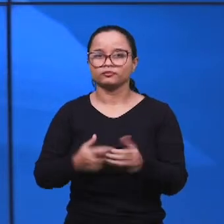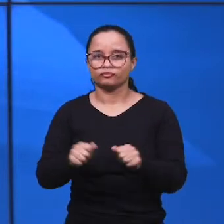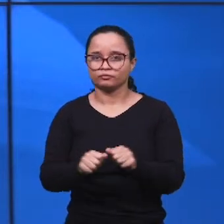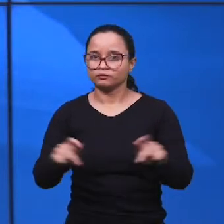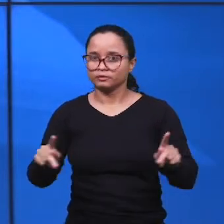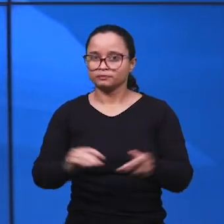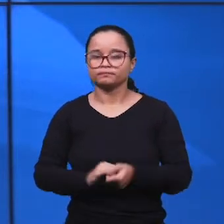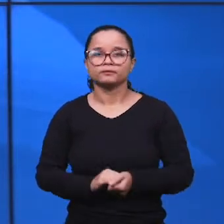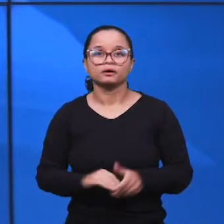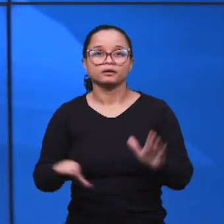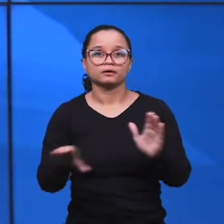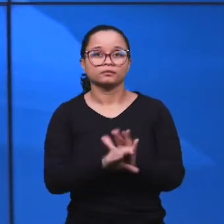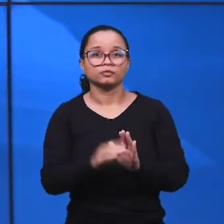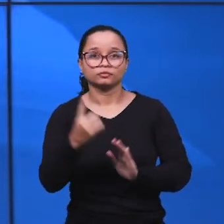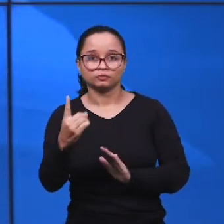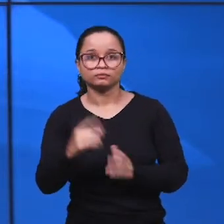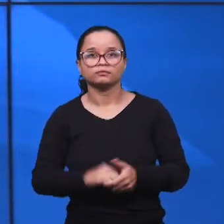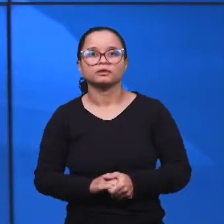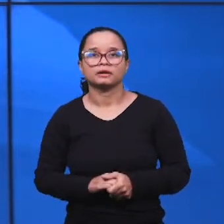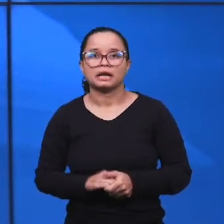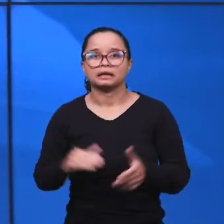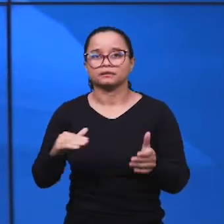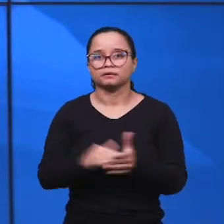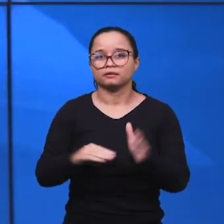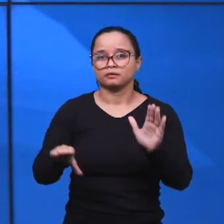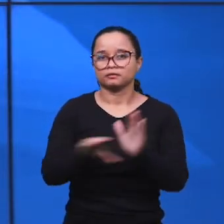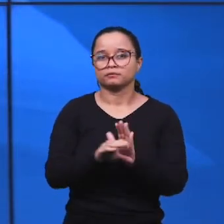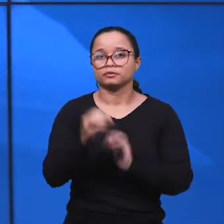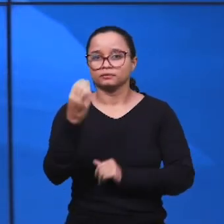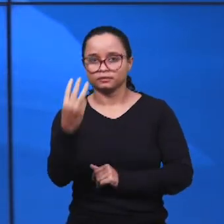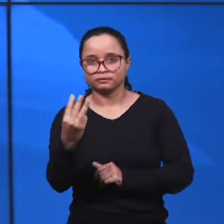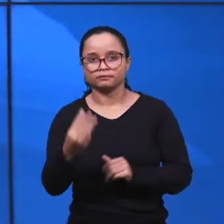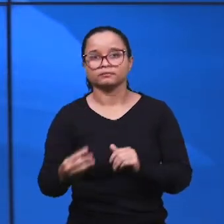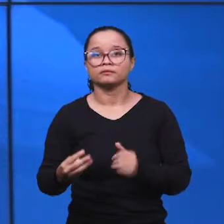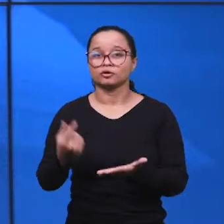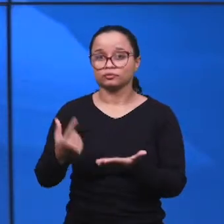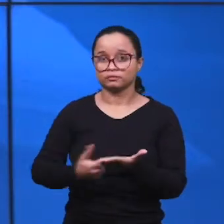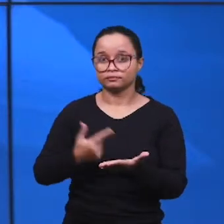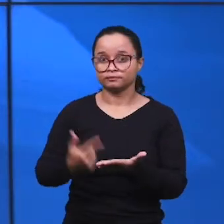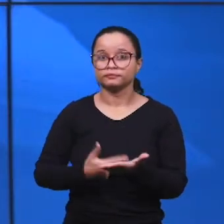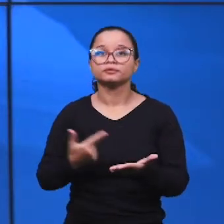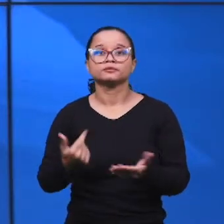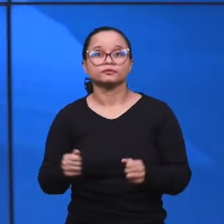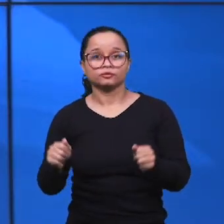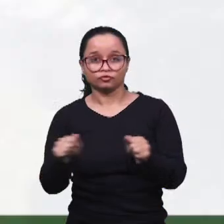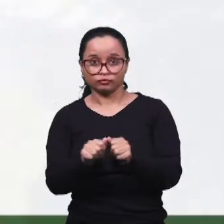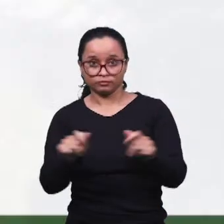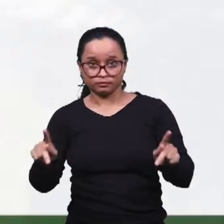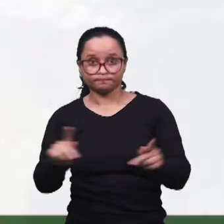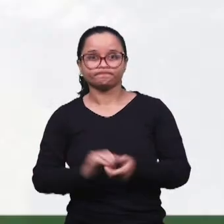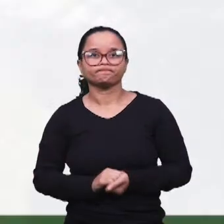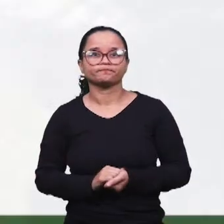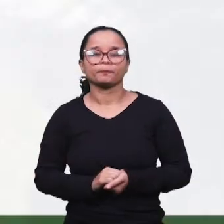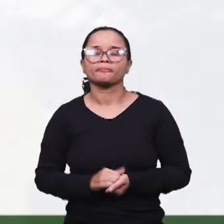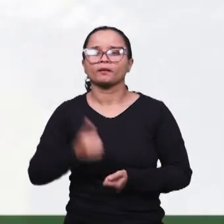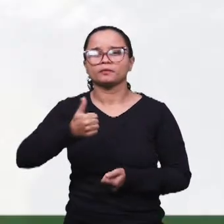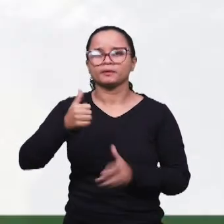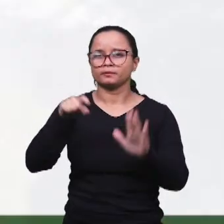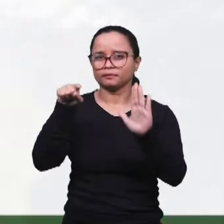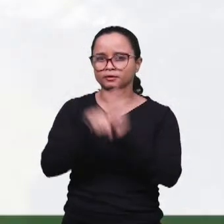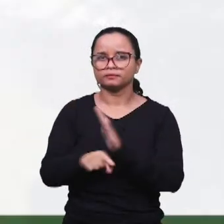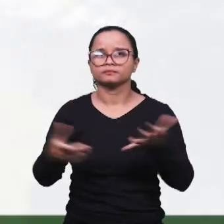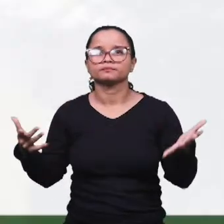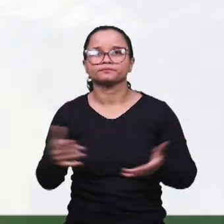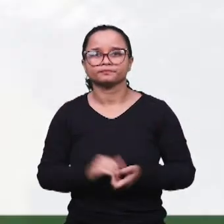do capítulo 1 ao capítulo 3 do livro de Apocalipse. E nós vamos então à nossa primeira pergunta. A pergunta primeira diz